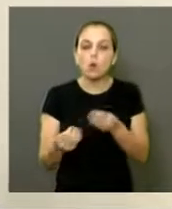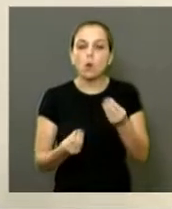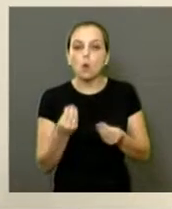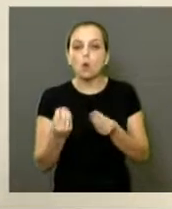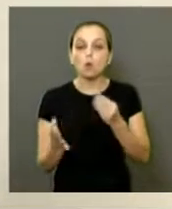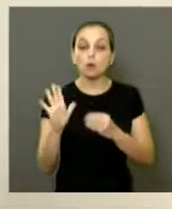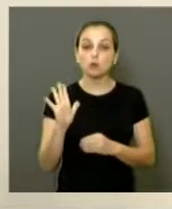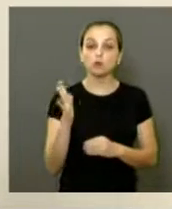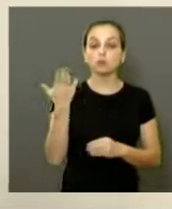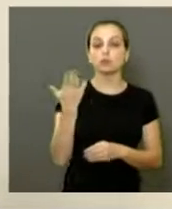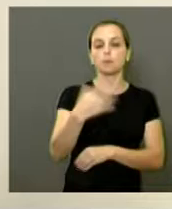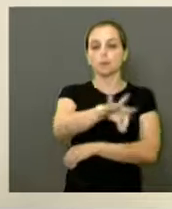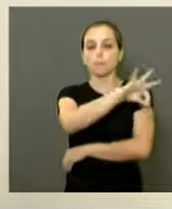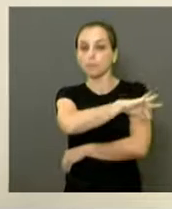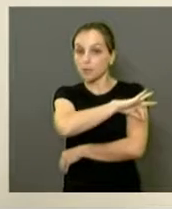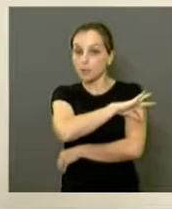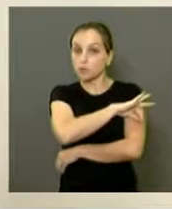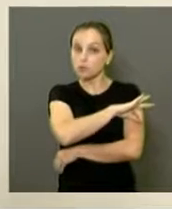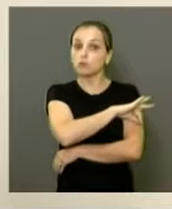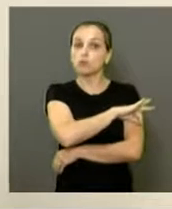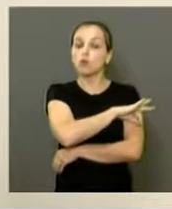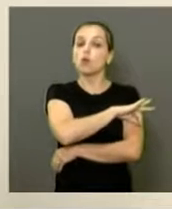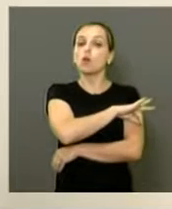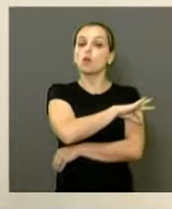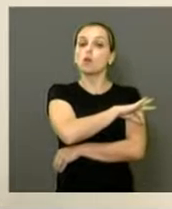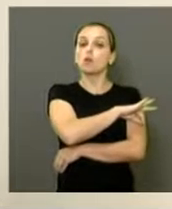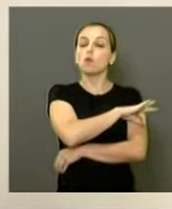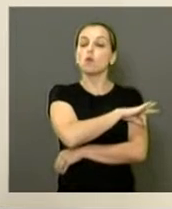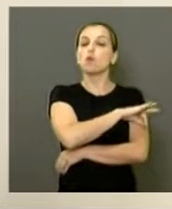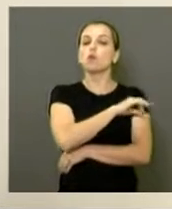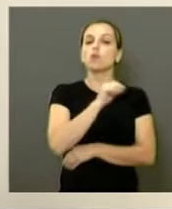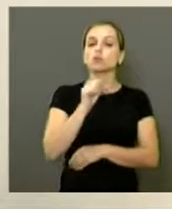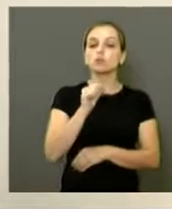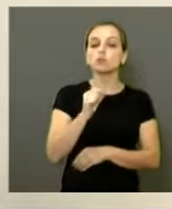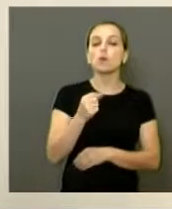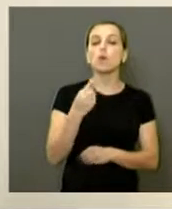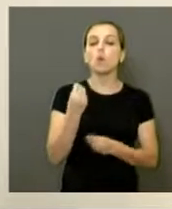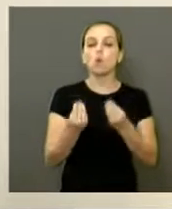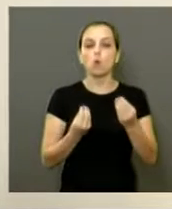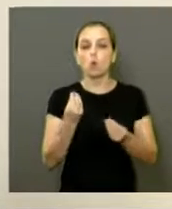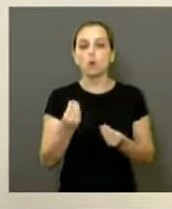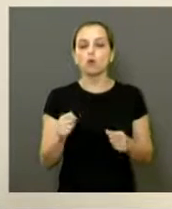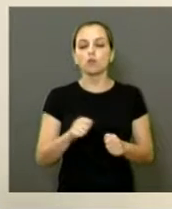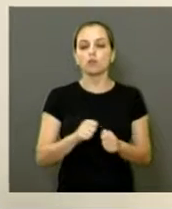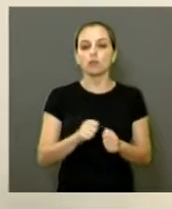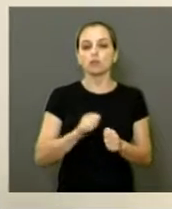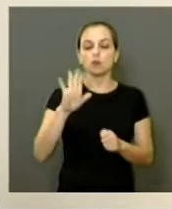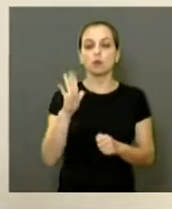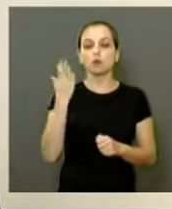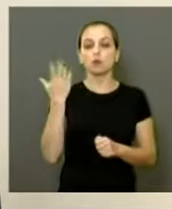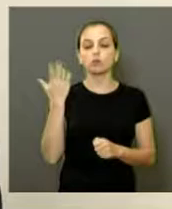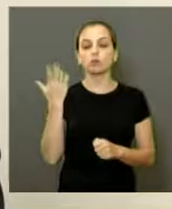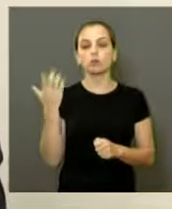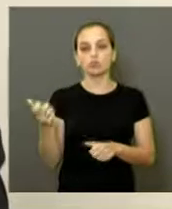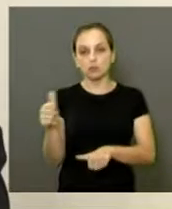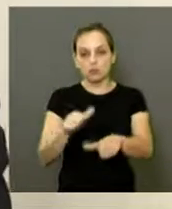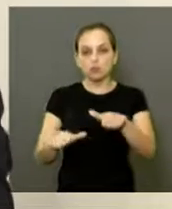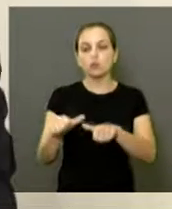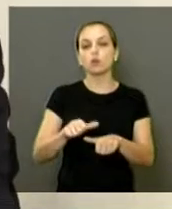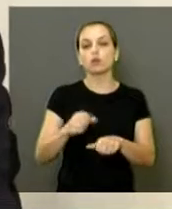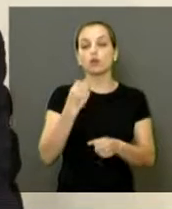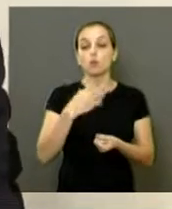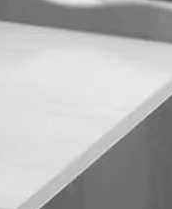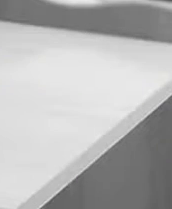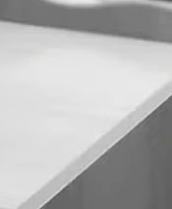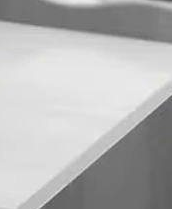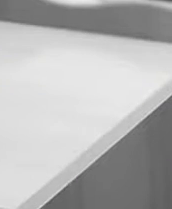se a prefeitura foi lesada nessa situação eo que nós podemos fazer para que isso não ocorra mais e seja revertido uma boa